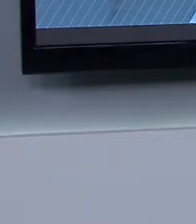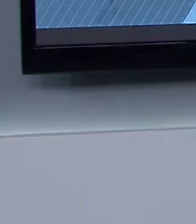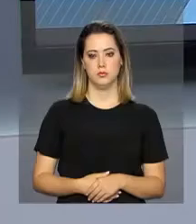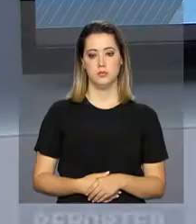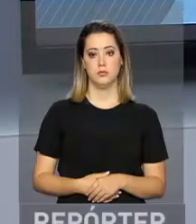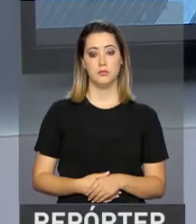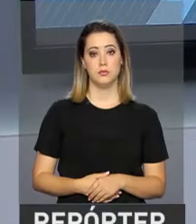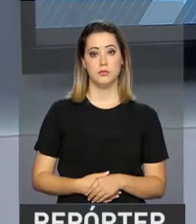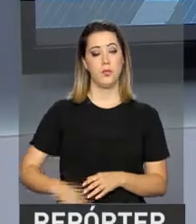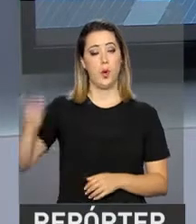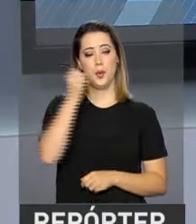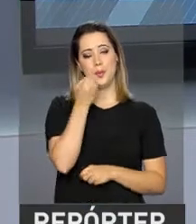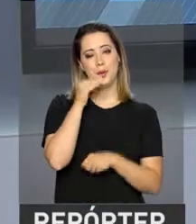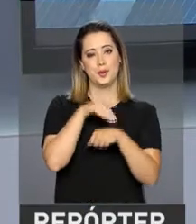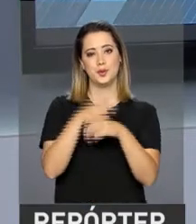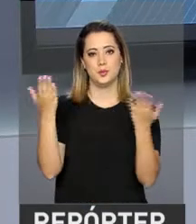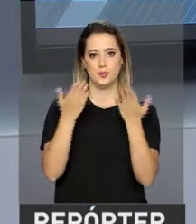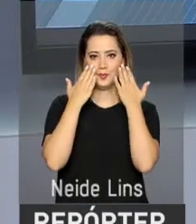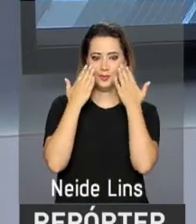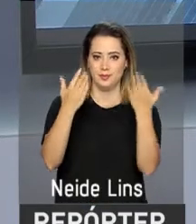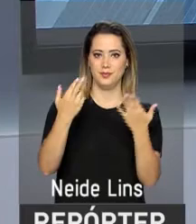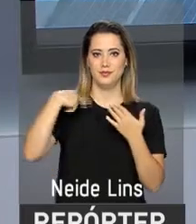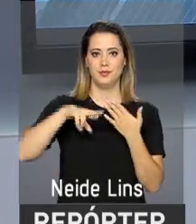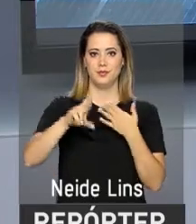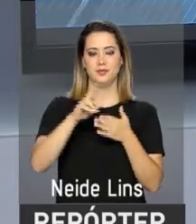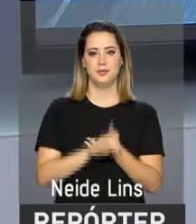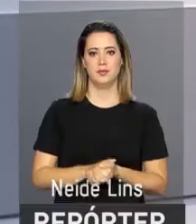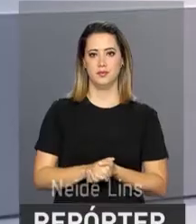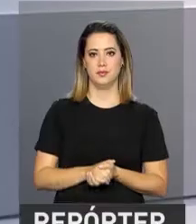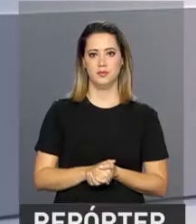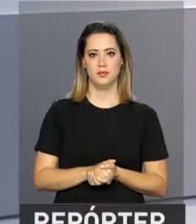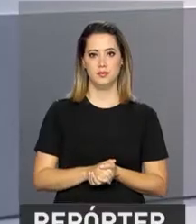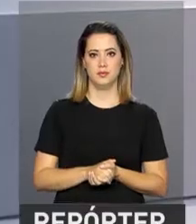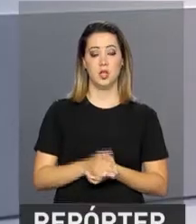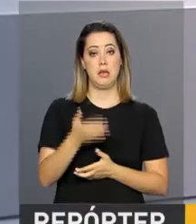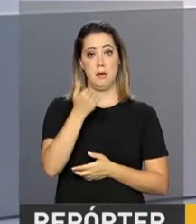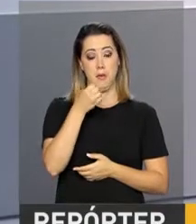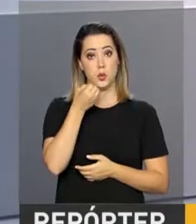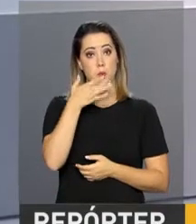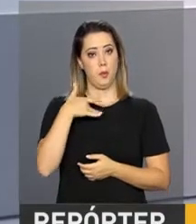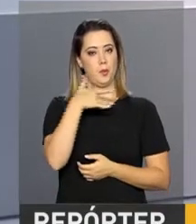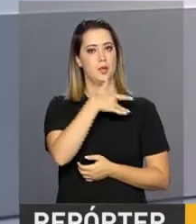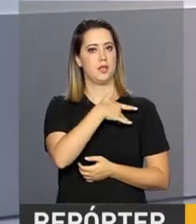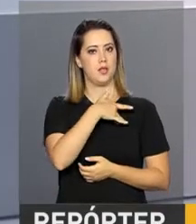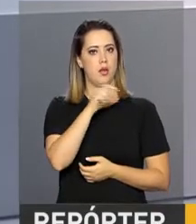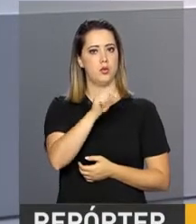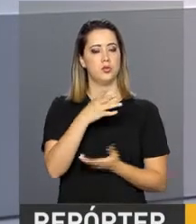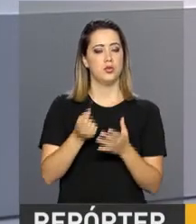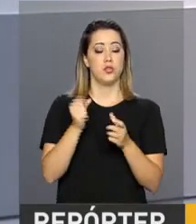olá boa noite no ar mais uma edição do repórter nbr alimentos com alto valor nutricional